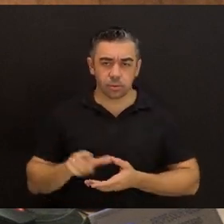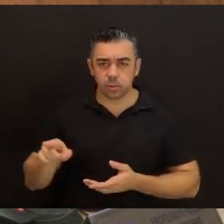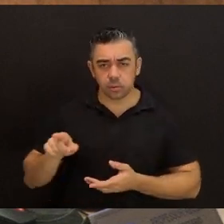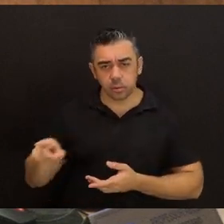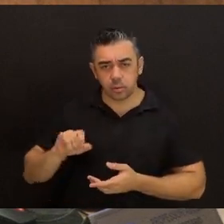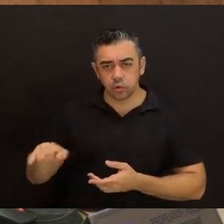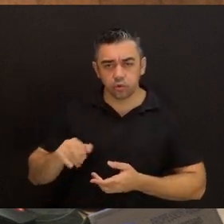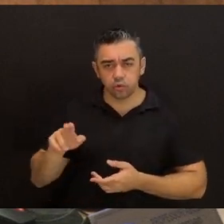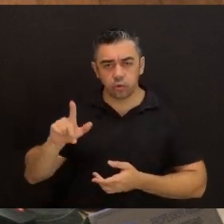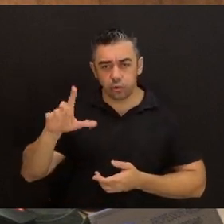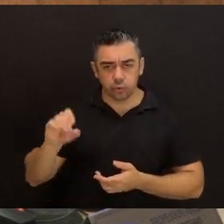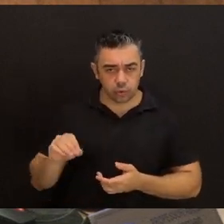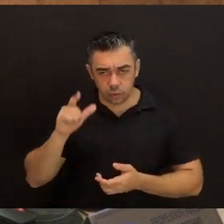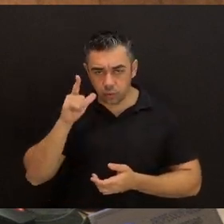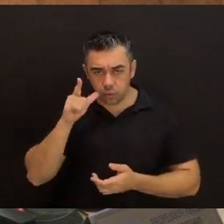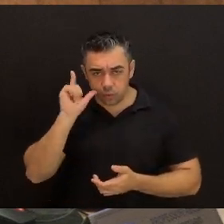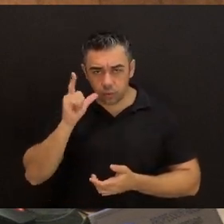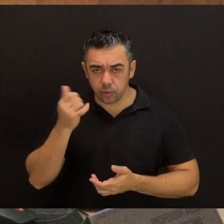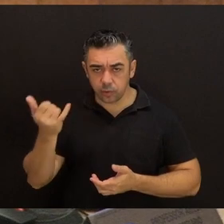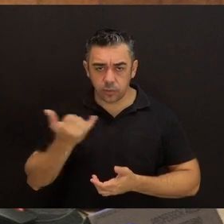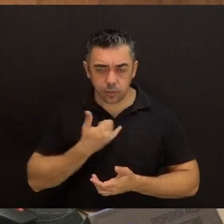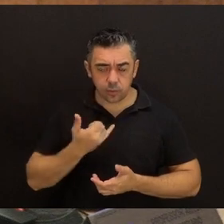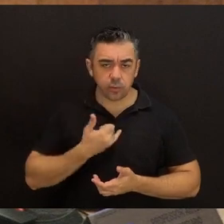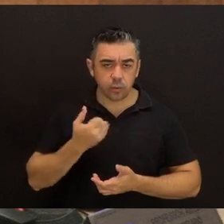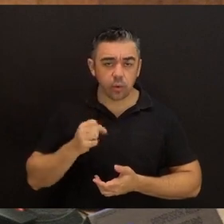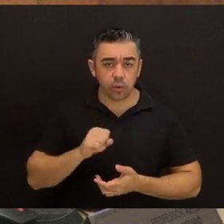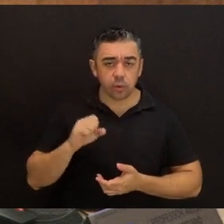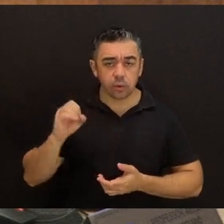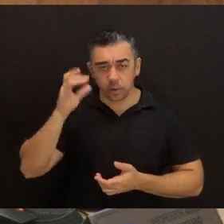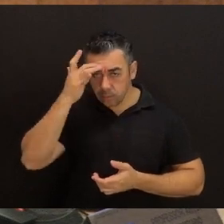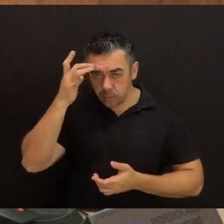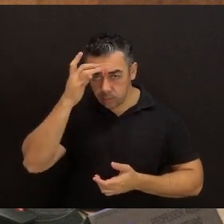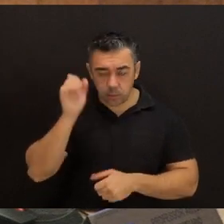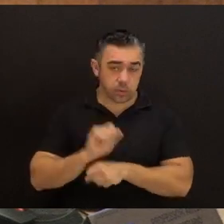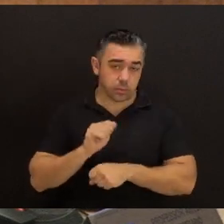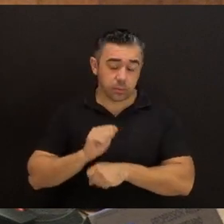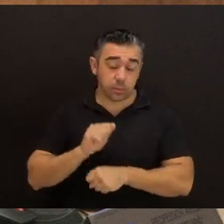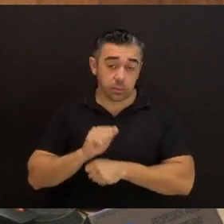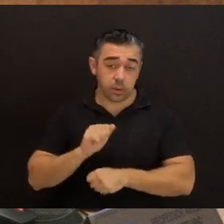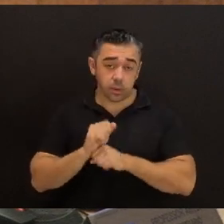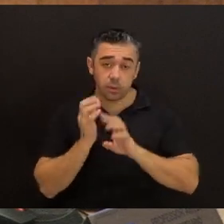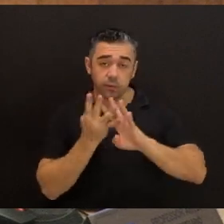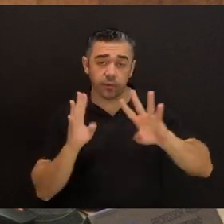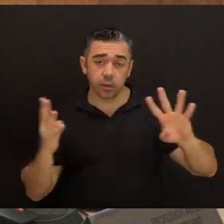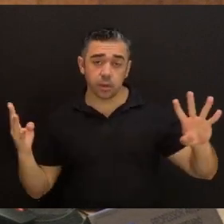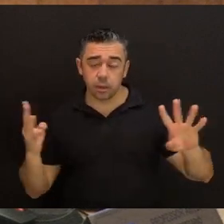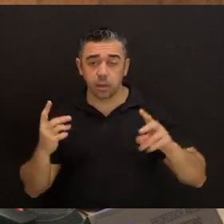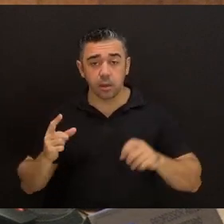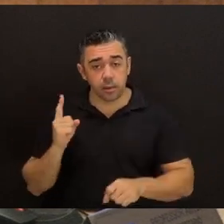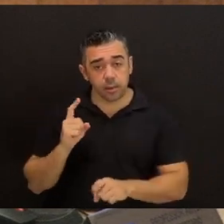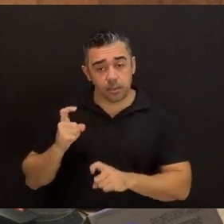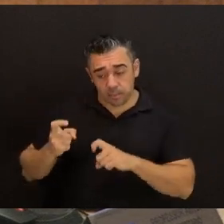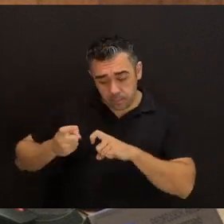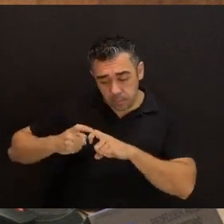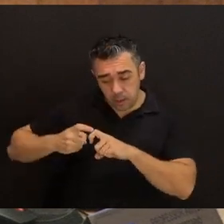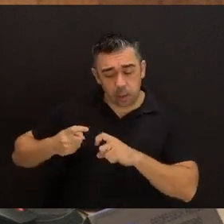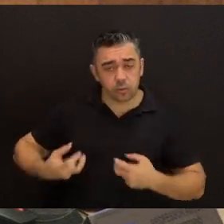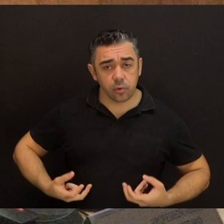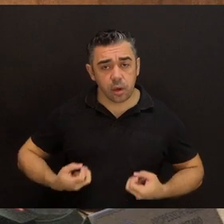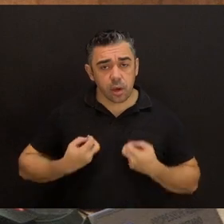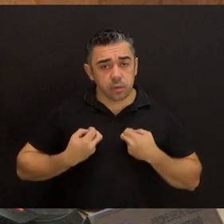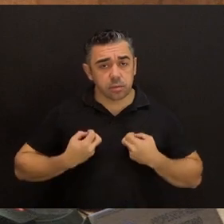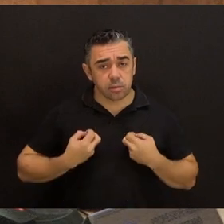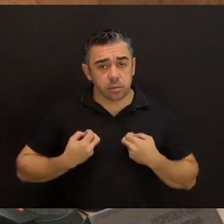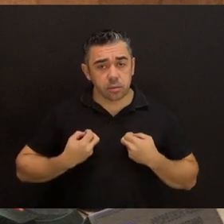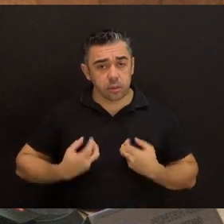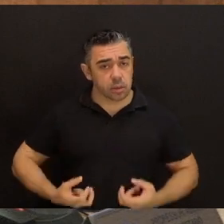ontem me falava em 80 pessoas esperando uma consulta com o médico oncologista câncer não pode esperar